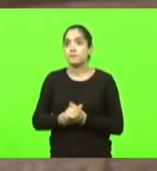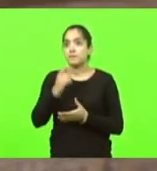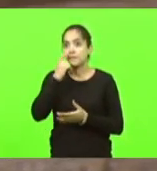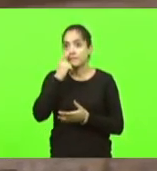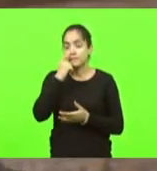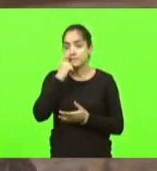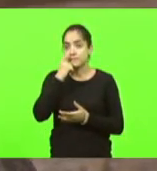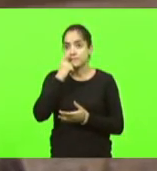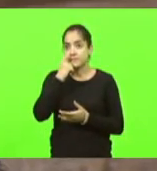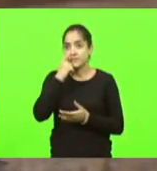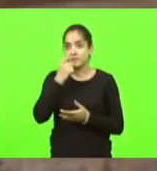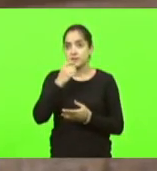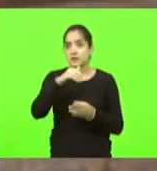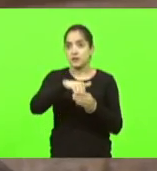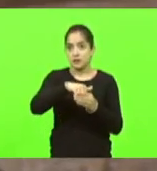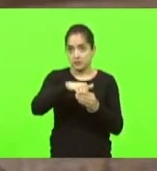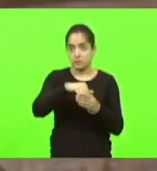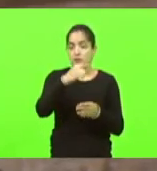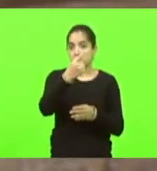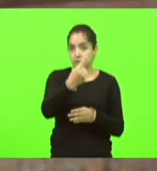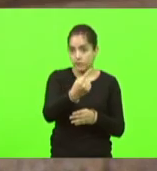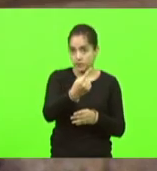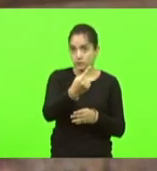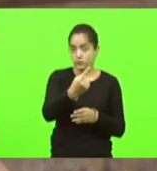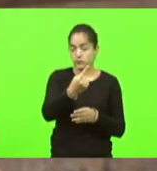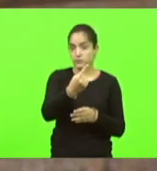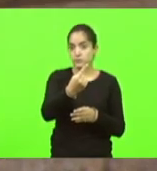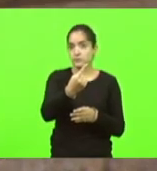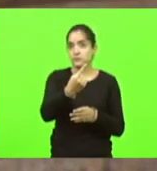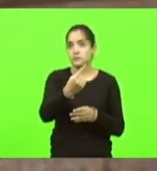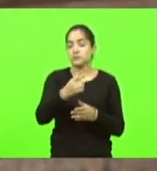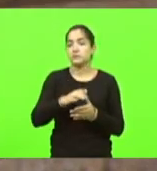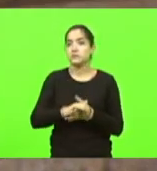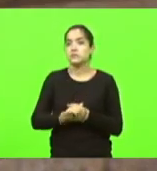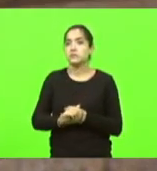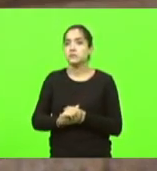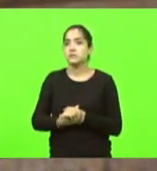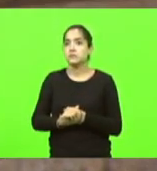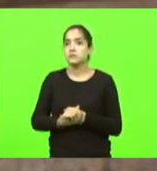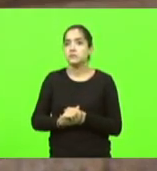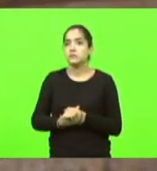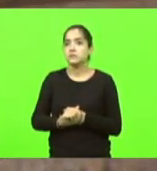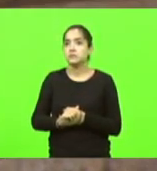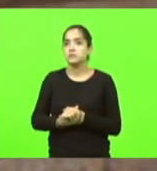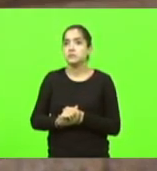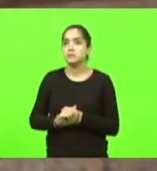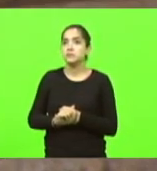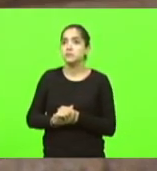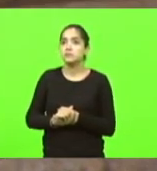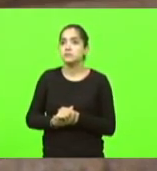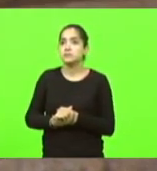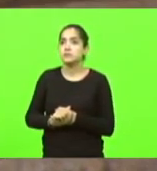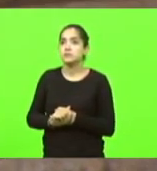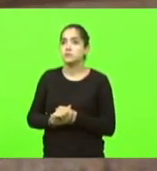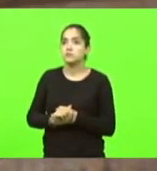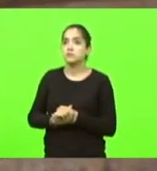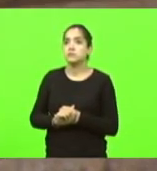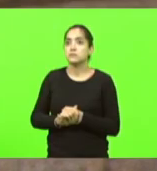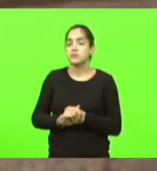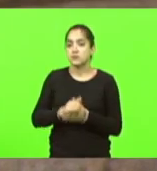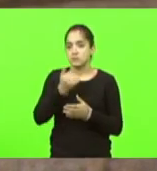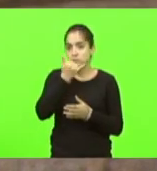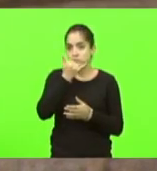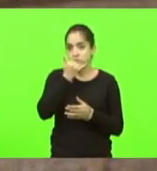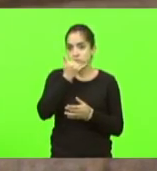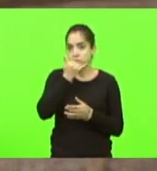eu quero caminhar meu voto um o deputado consciência Deputado Com licença